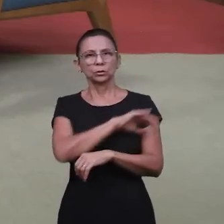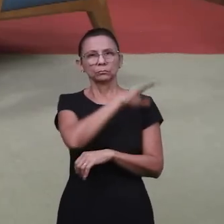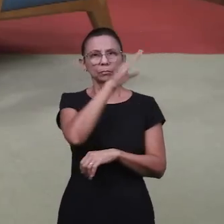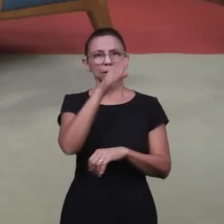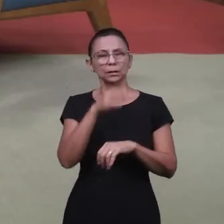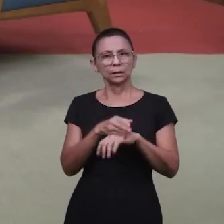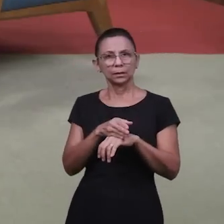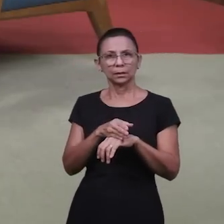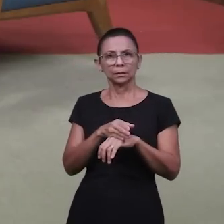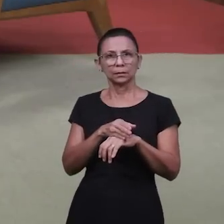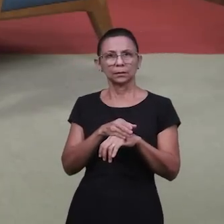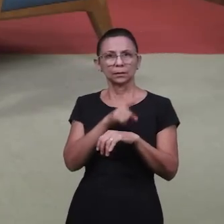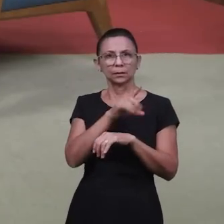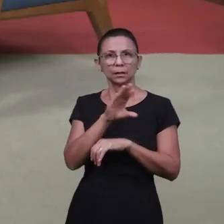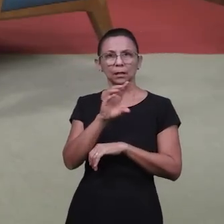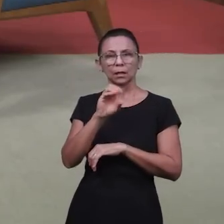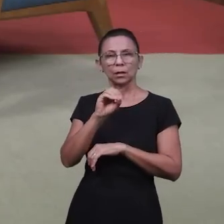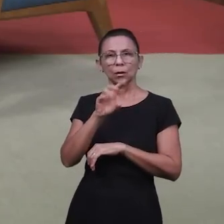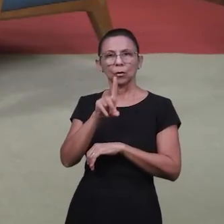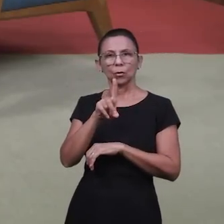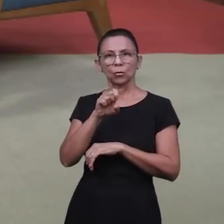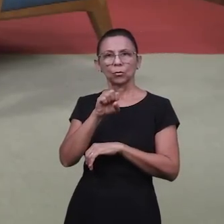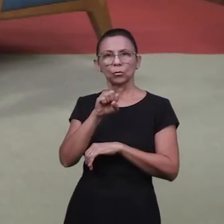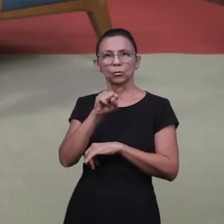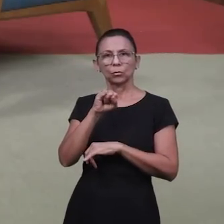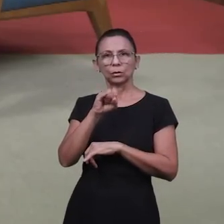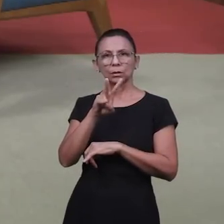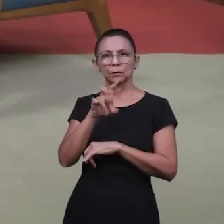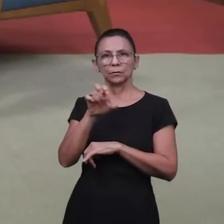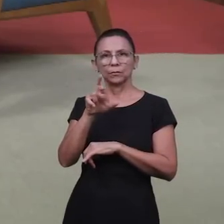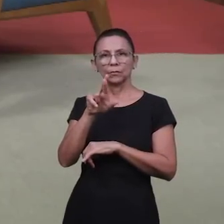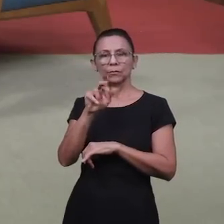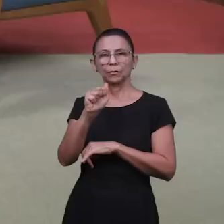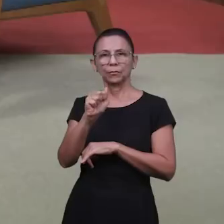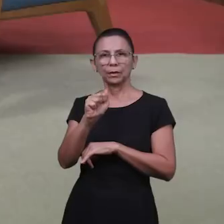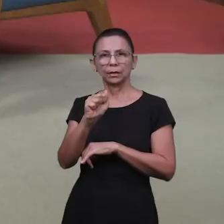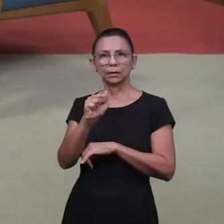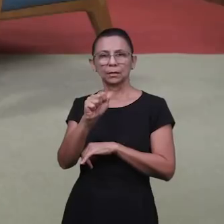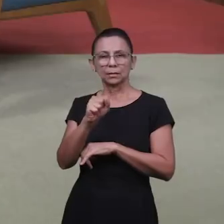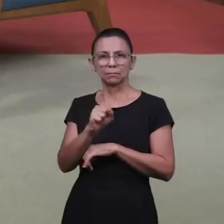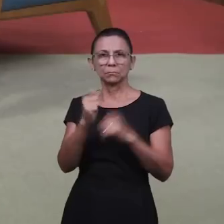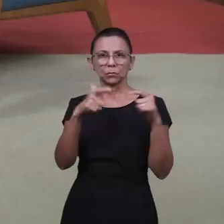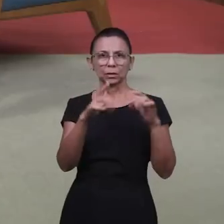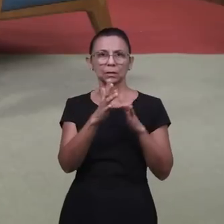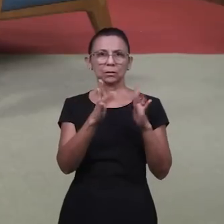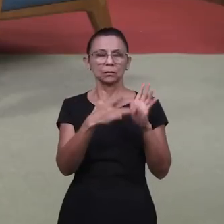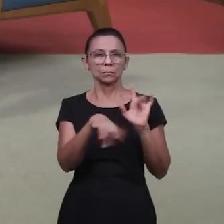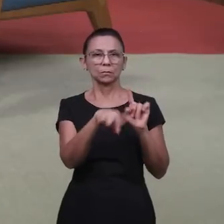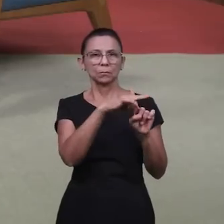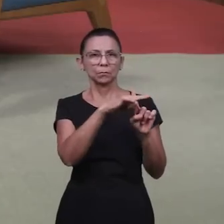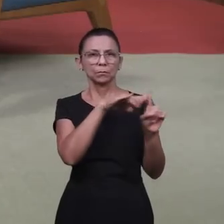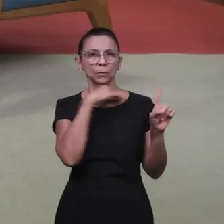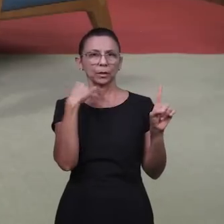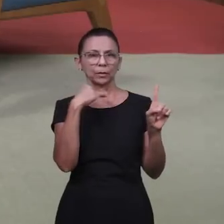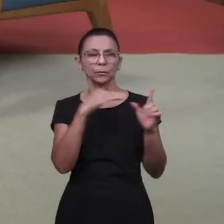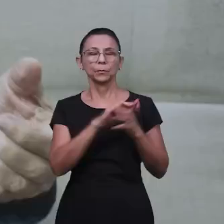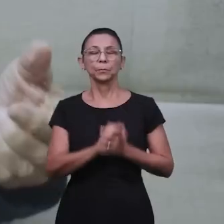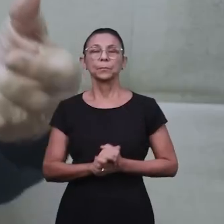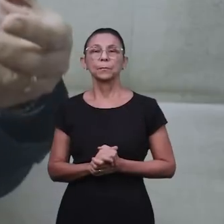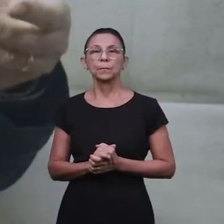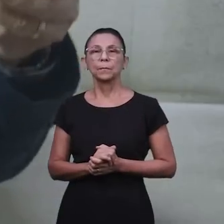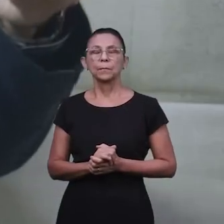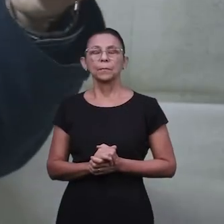É o Monte das Oliveiras. O Monte das Oliveiras, onde há o Getsêmani ali. E ali diz a